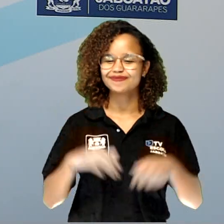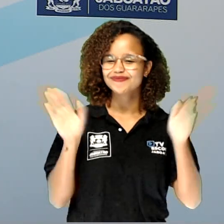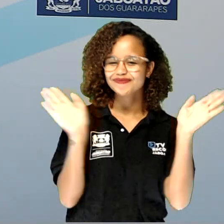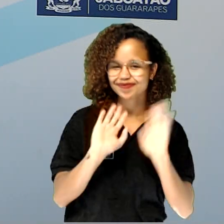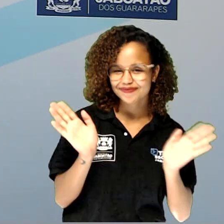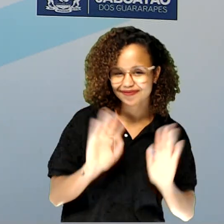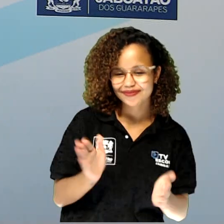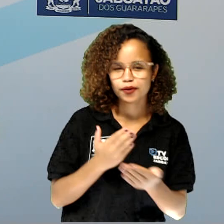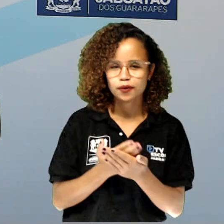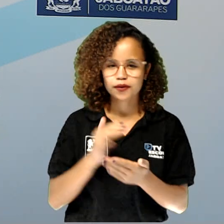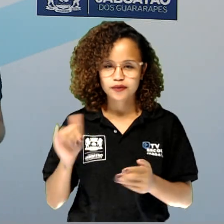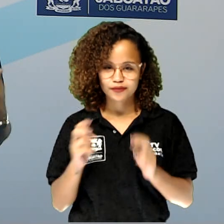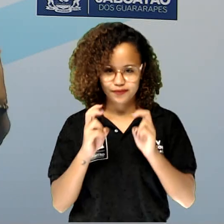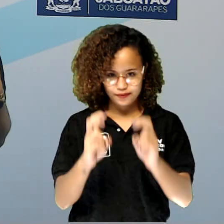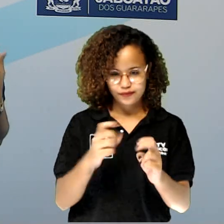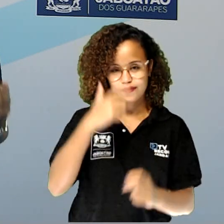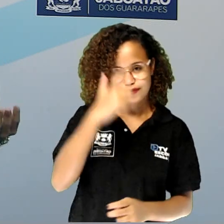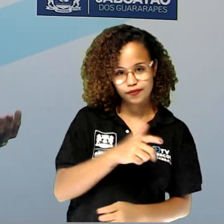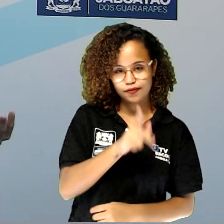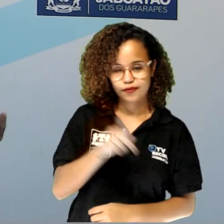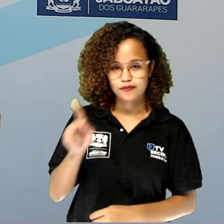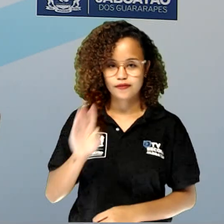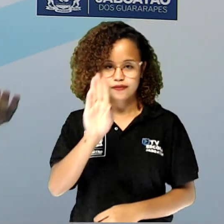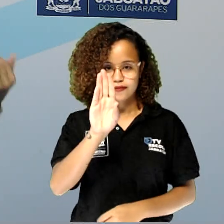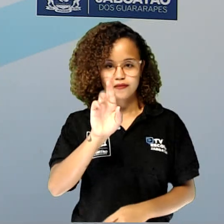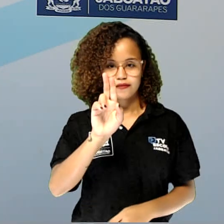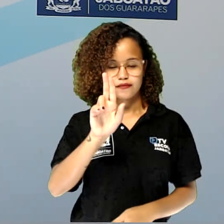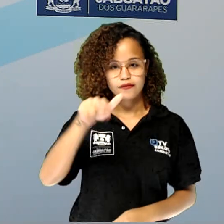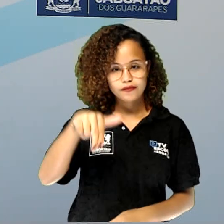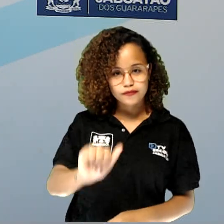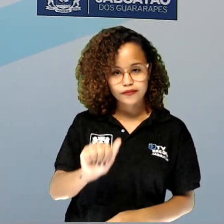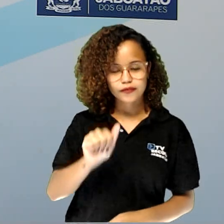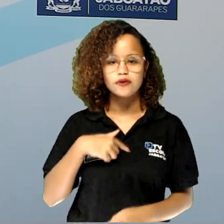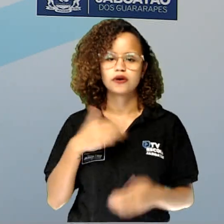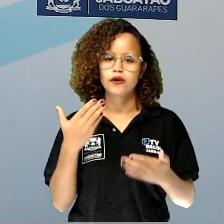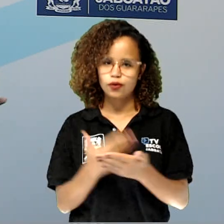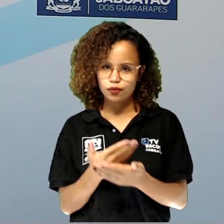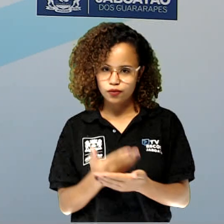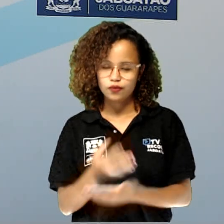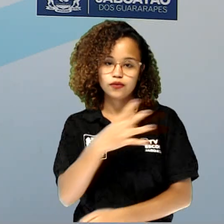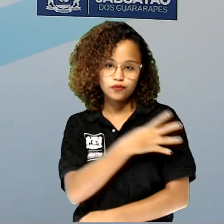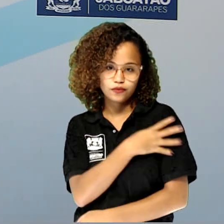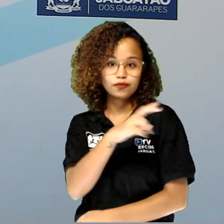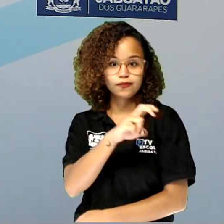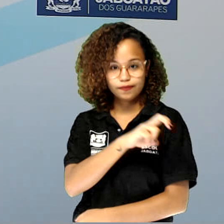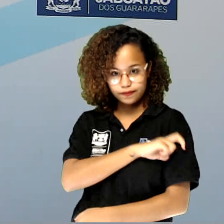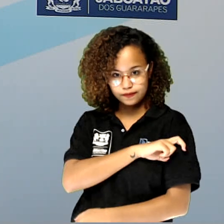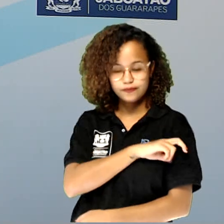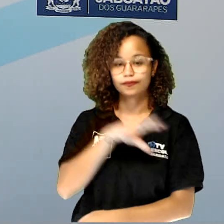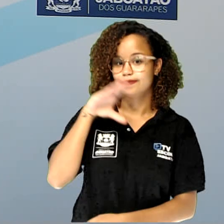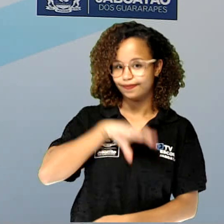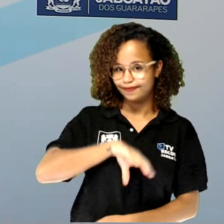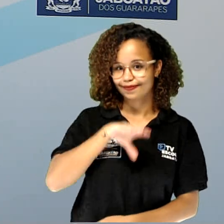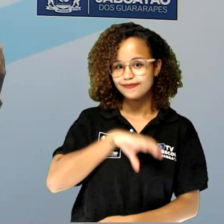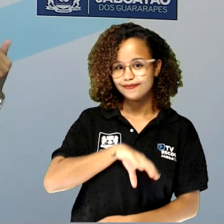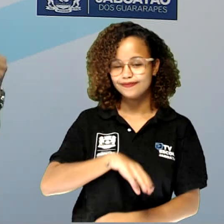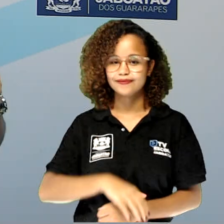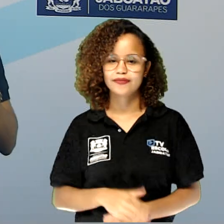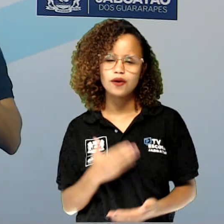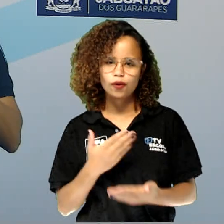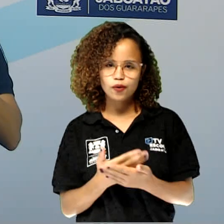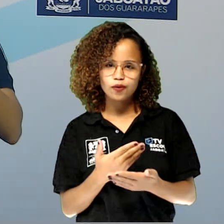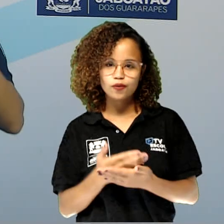Olá, alunos da Rede Jaboatão. Eu sou a professora Bruna Raquel e vou estar com vocês dando aula do 4º e 5º ano de língua portuguesa. A aula de